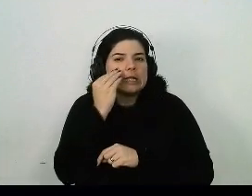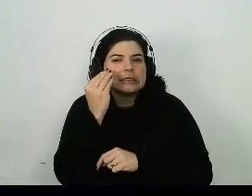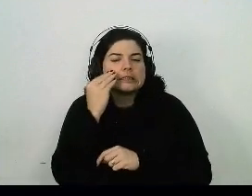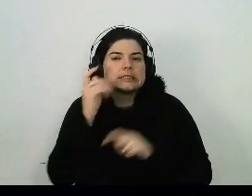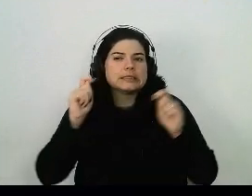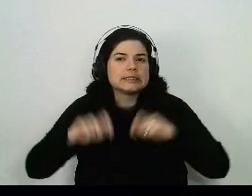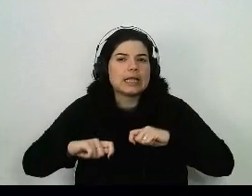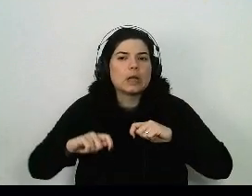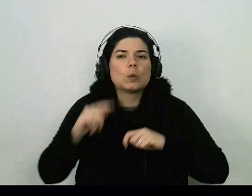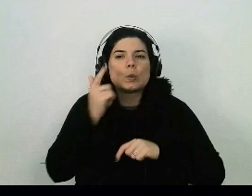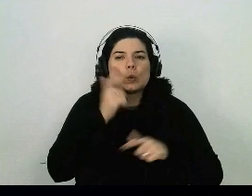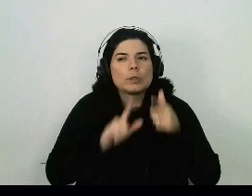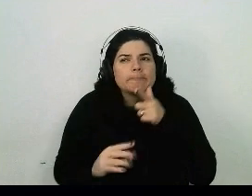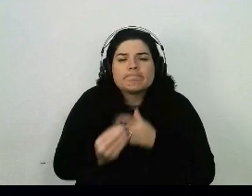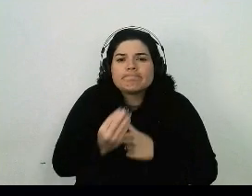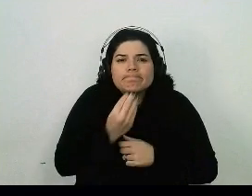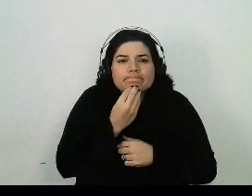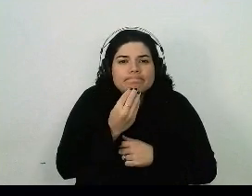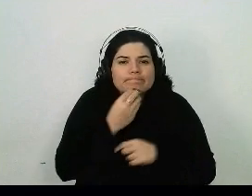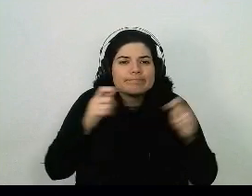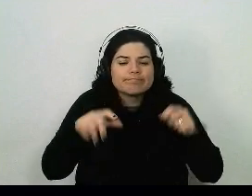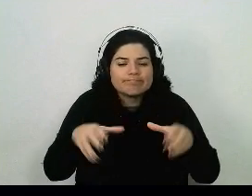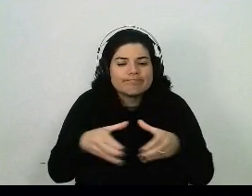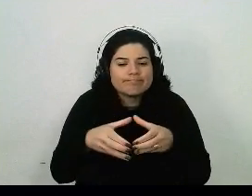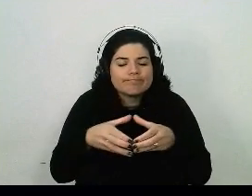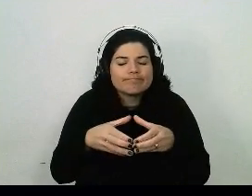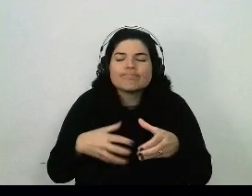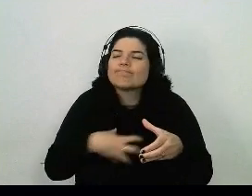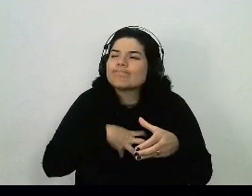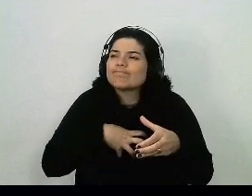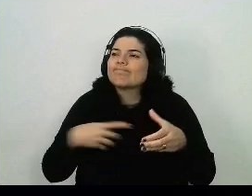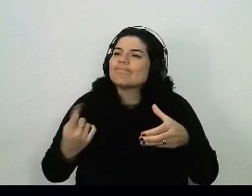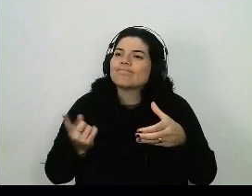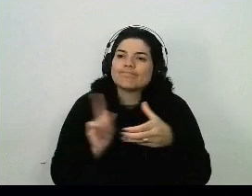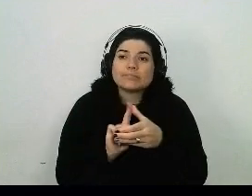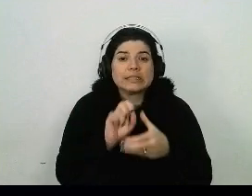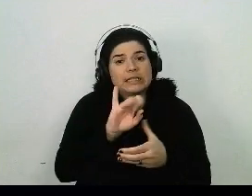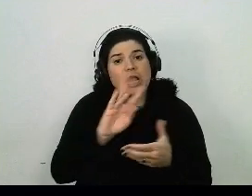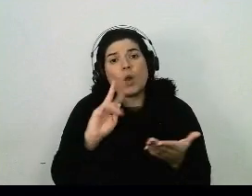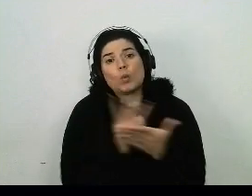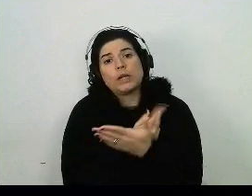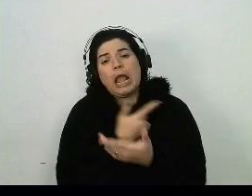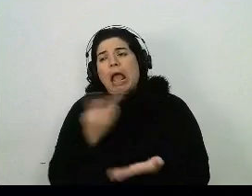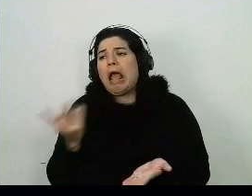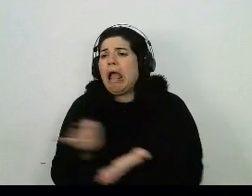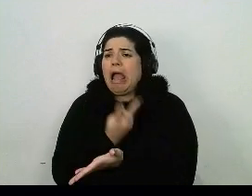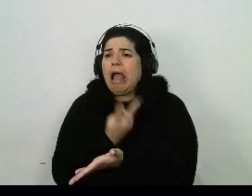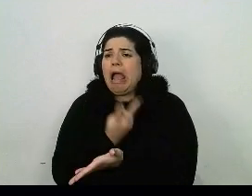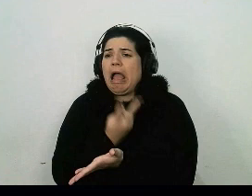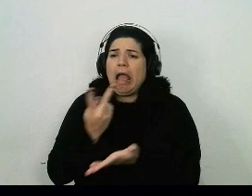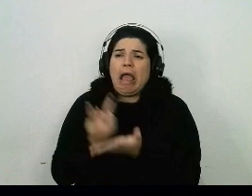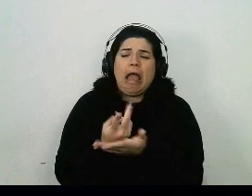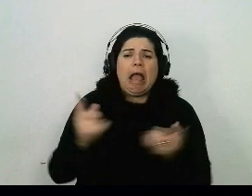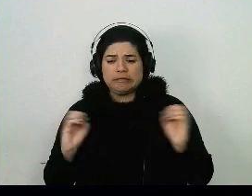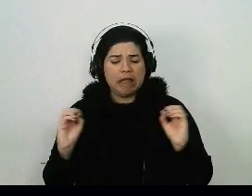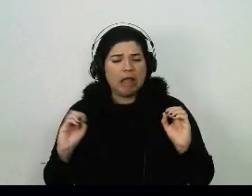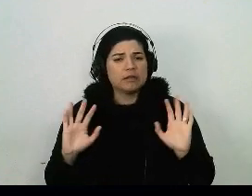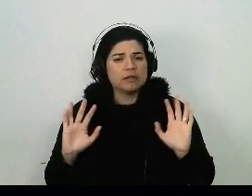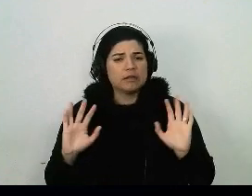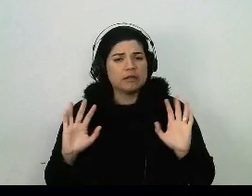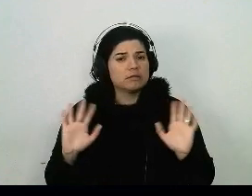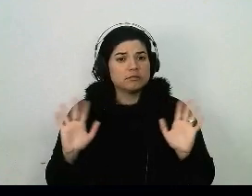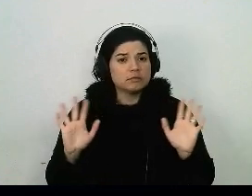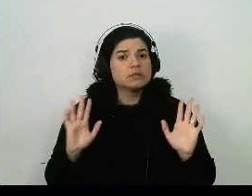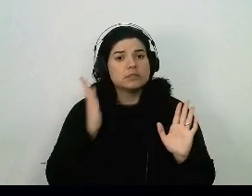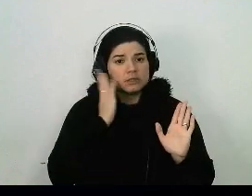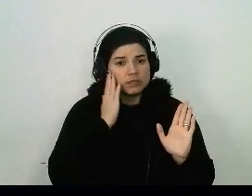senso de equipe e de saber que se ela for se ela cometer um erro ela não vai ser linchada em praça pública que ela não vai